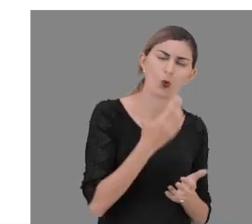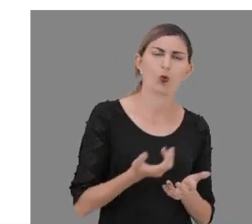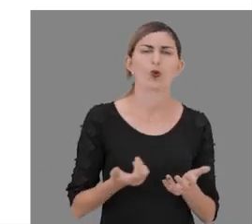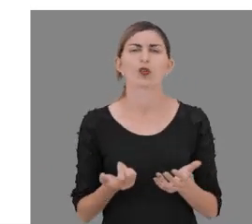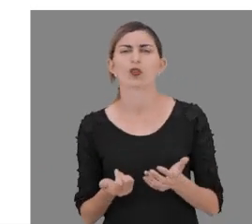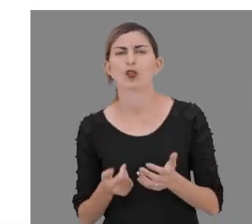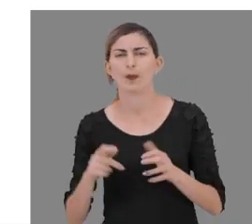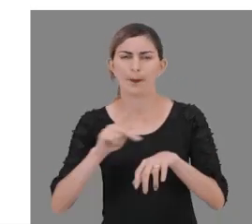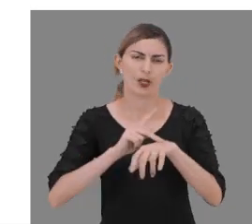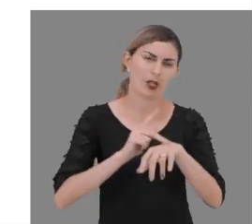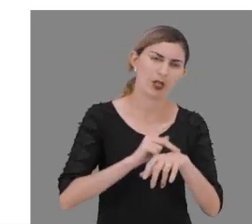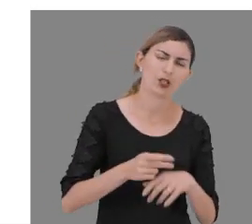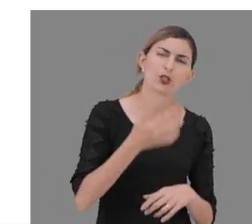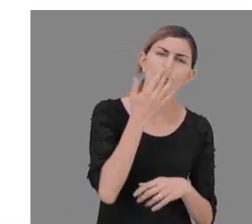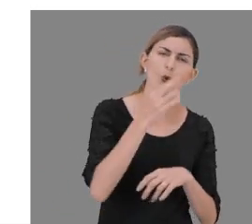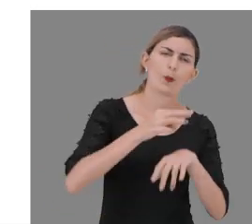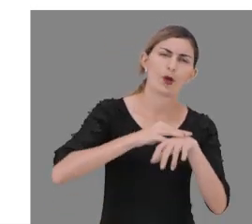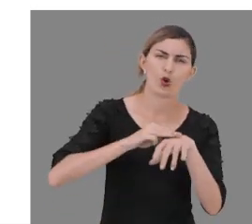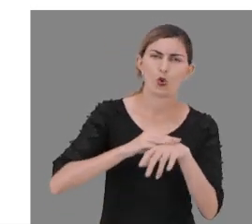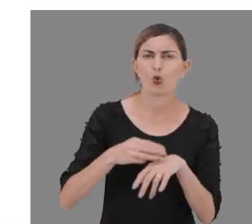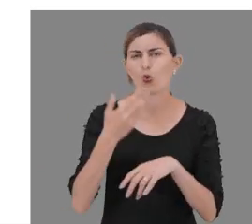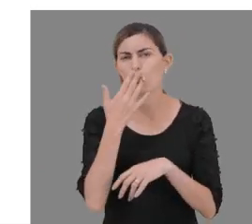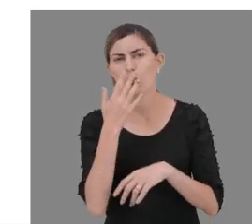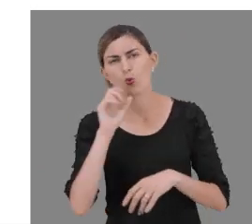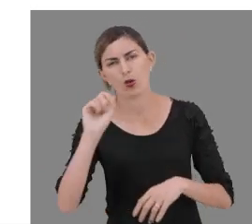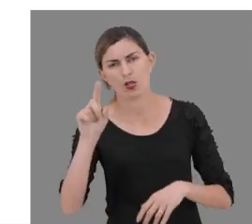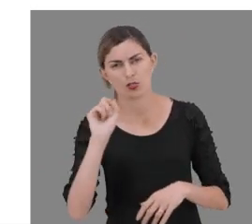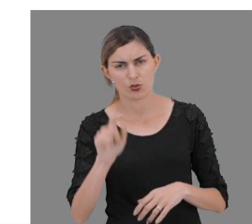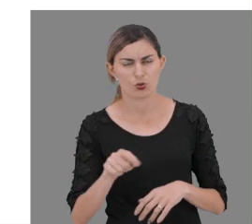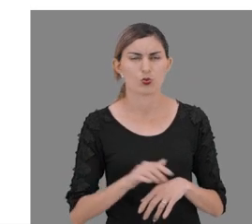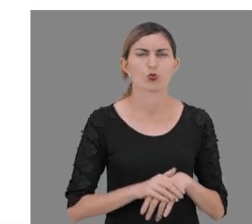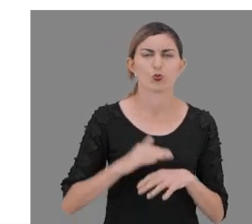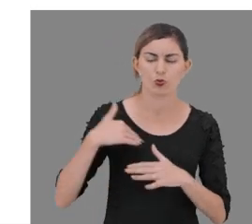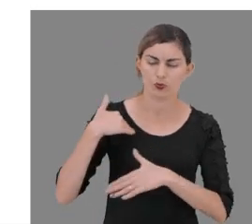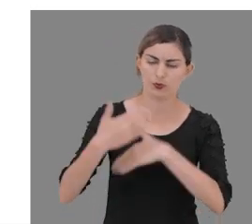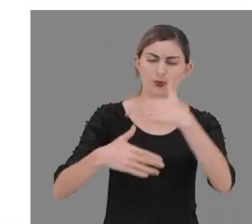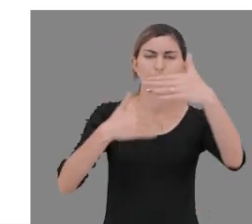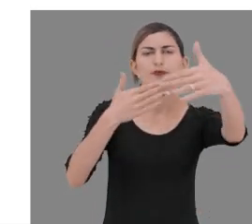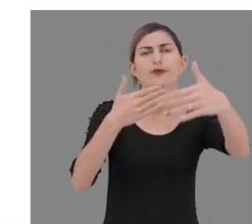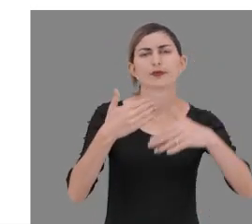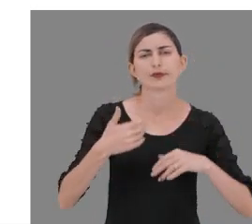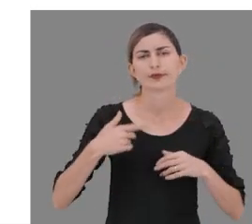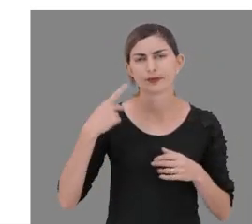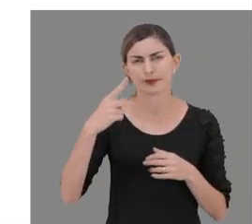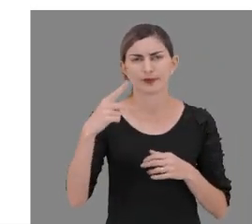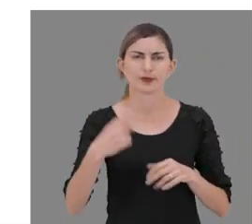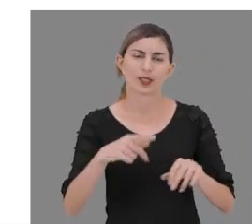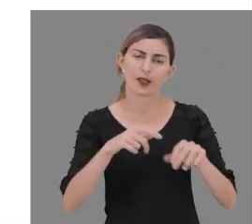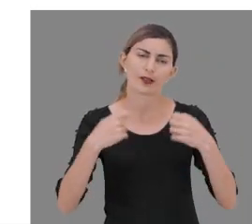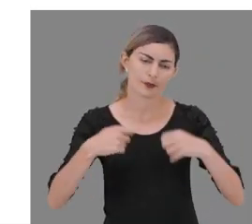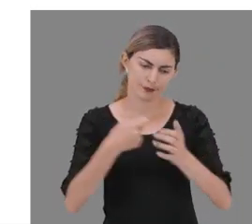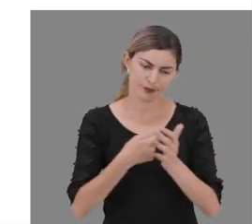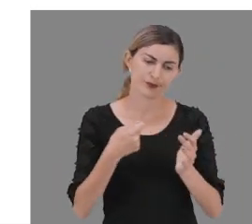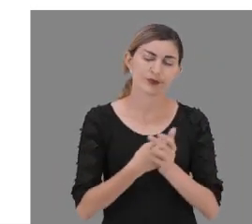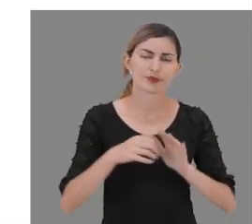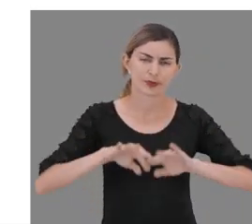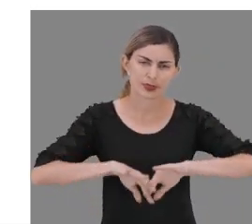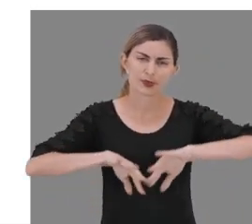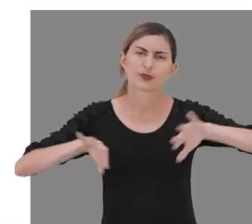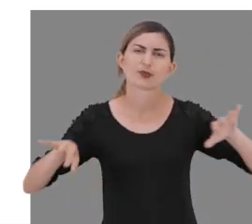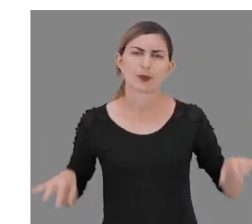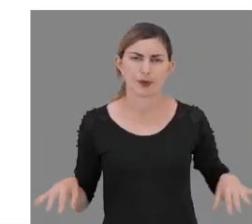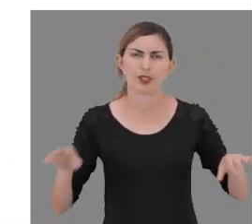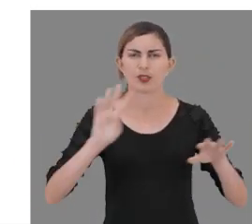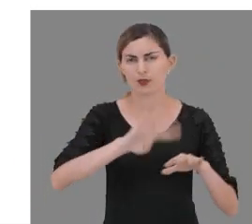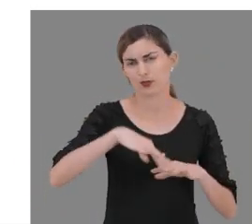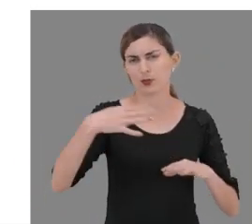a cor preta, a cor marrom, a cor azul e assim por diante, elas devem